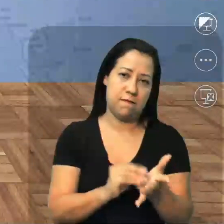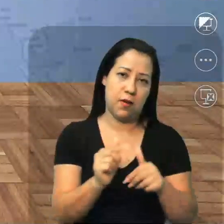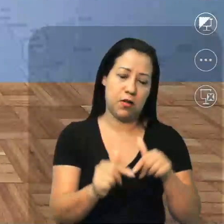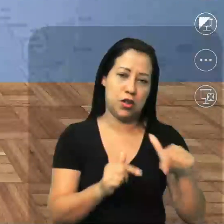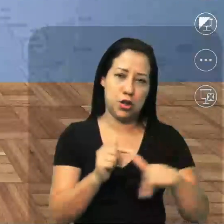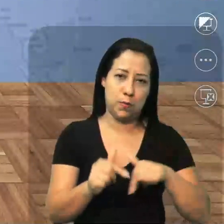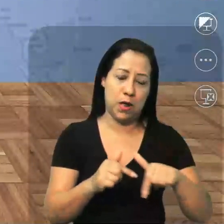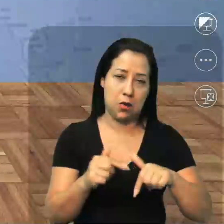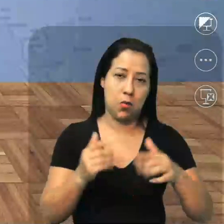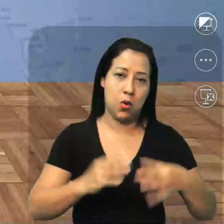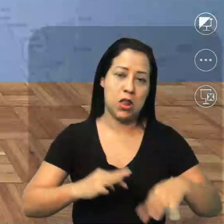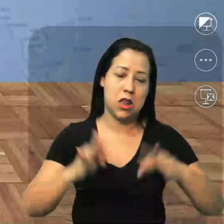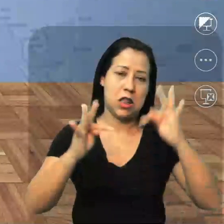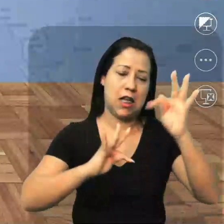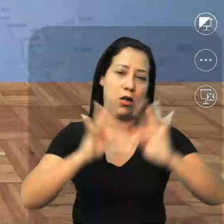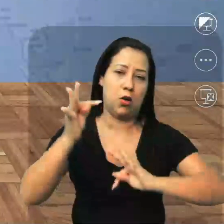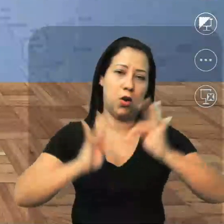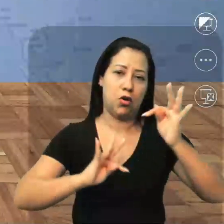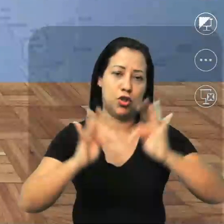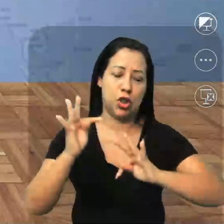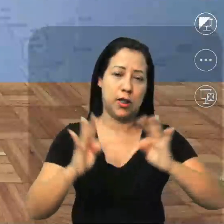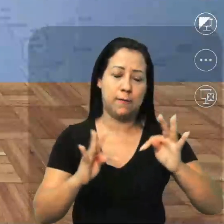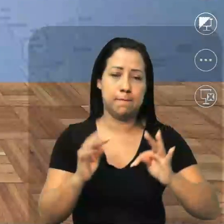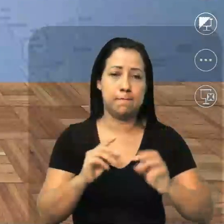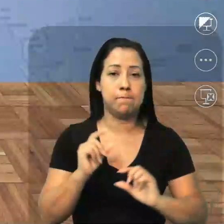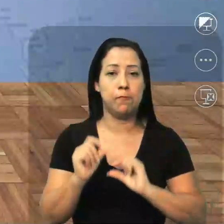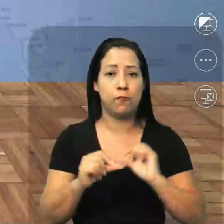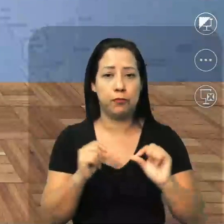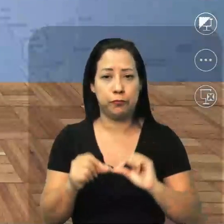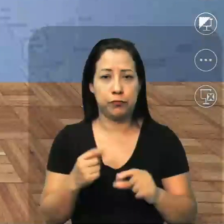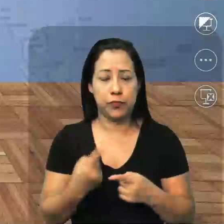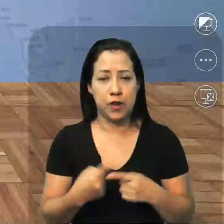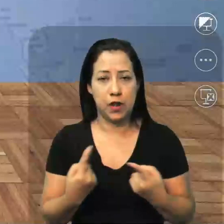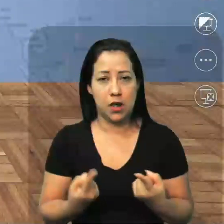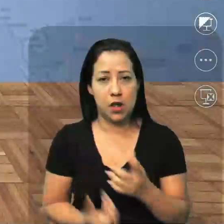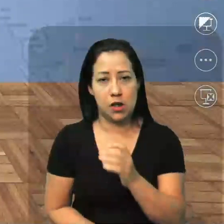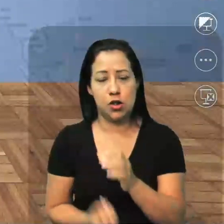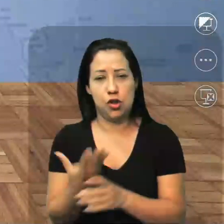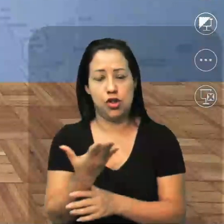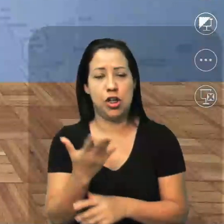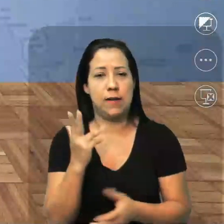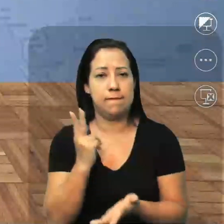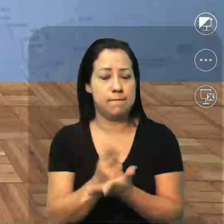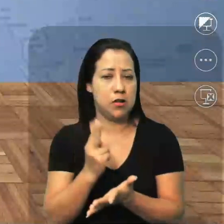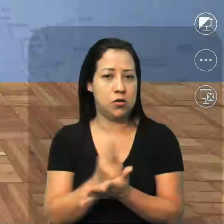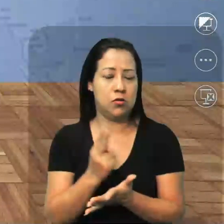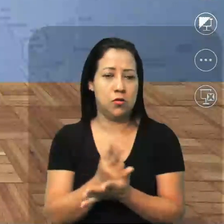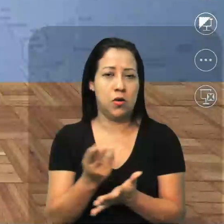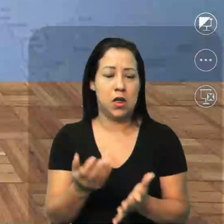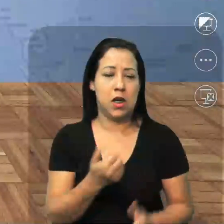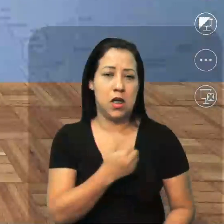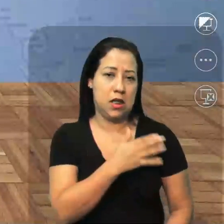Isso gera muitas vezes exclusão social.